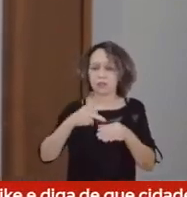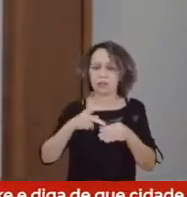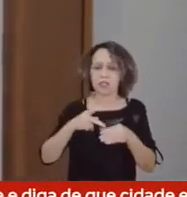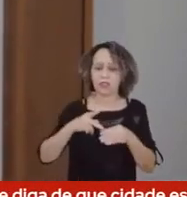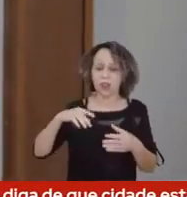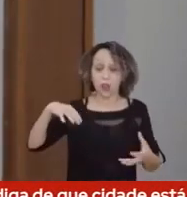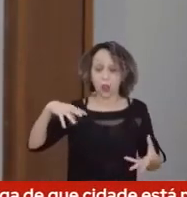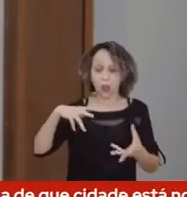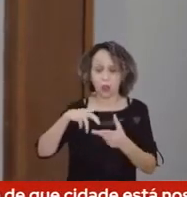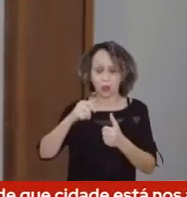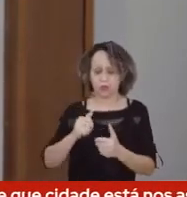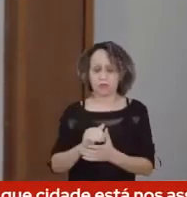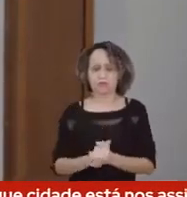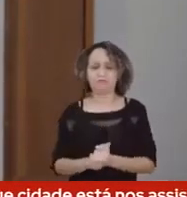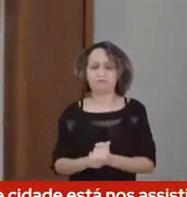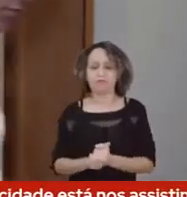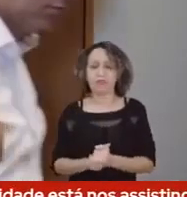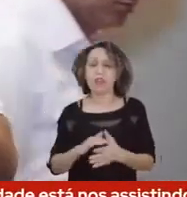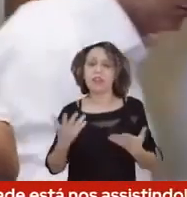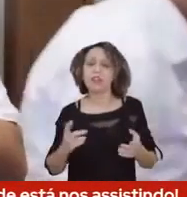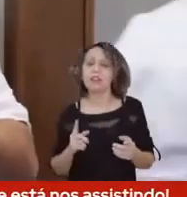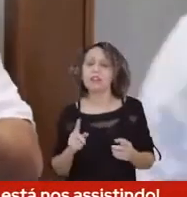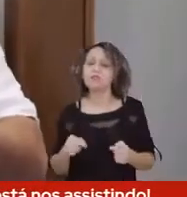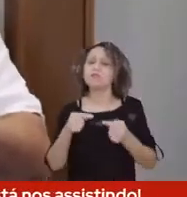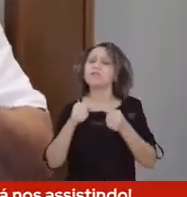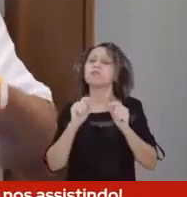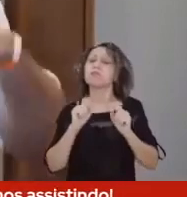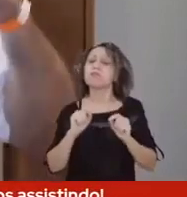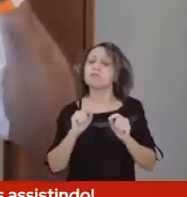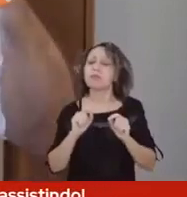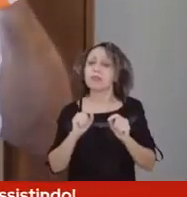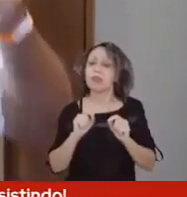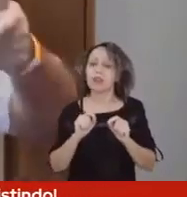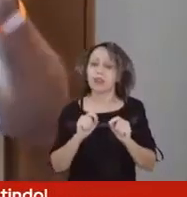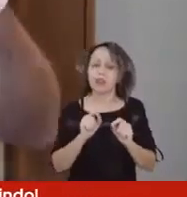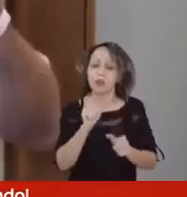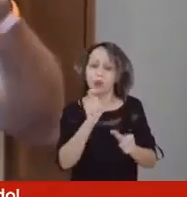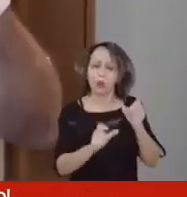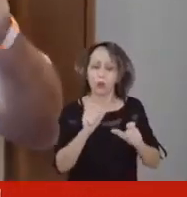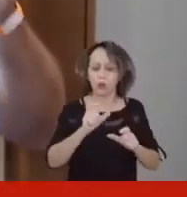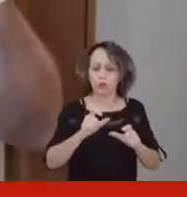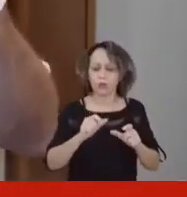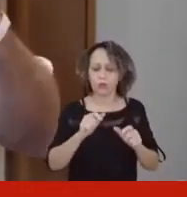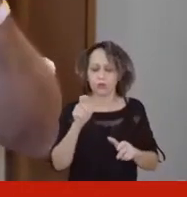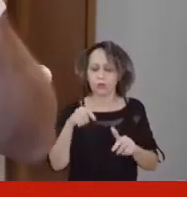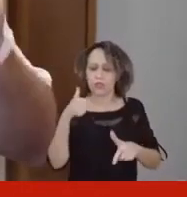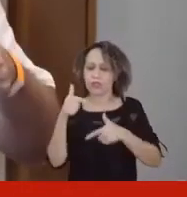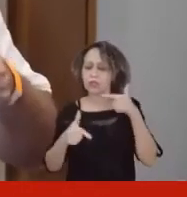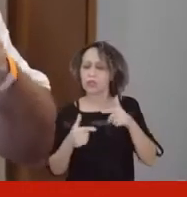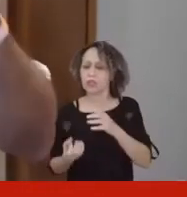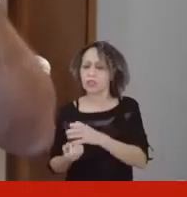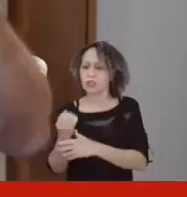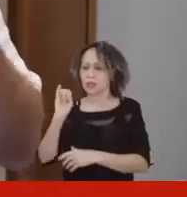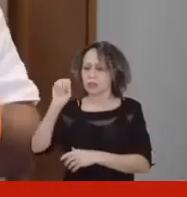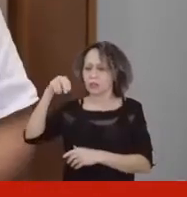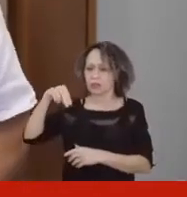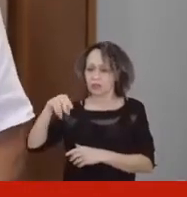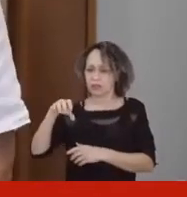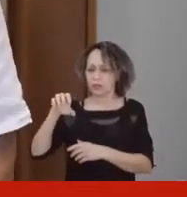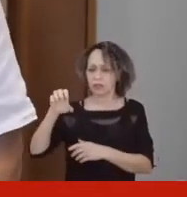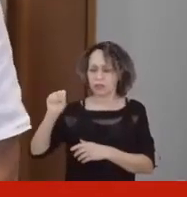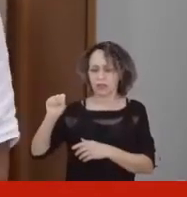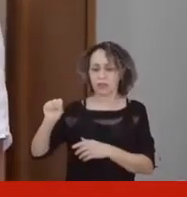em função disso, os petroleiros, quando criaram o INEP, Instituto Nacional de Estudos Estratégicos de Petróleo,